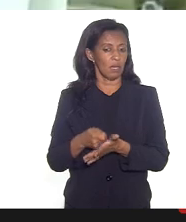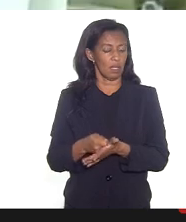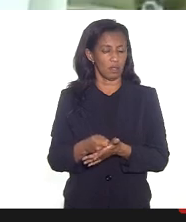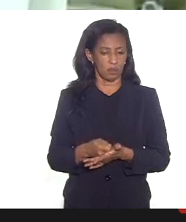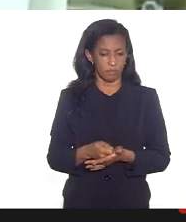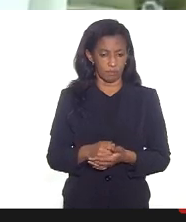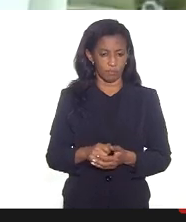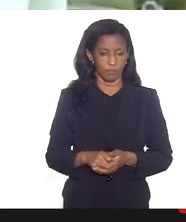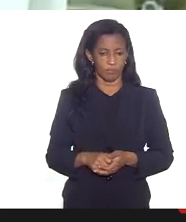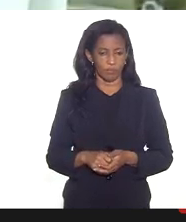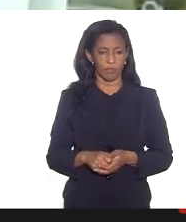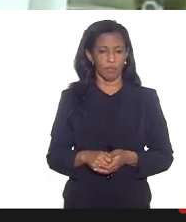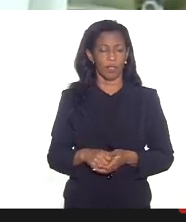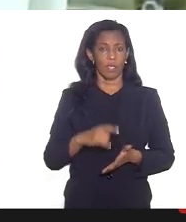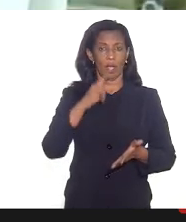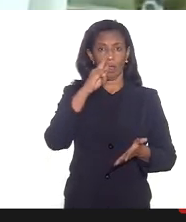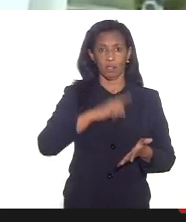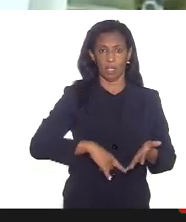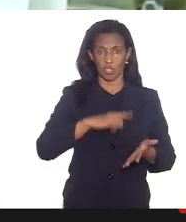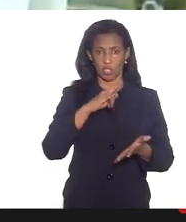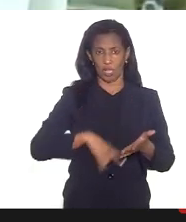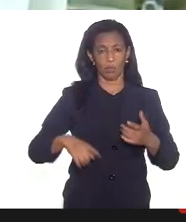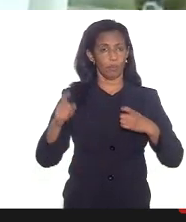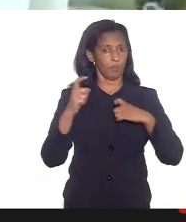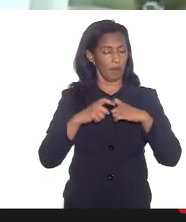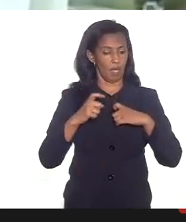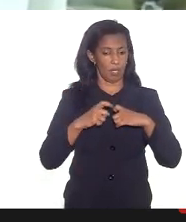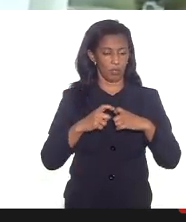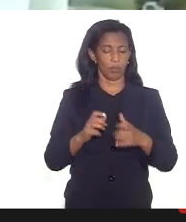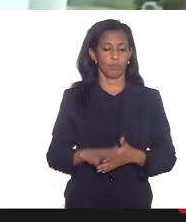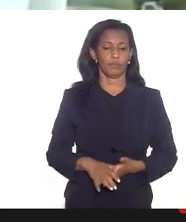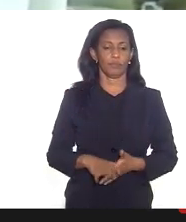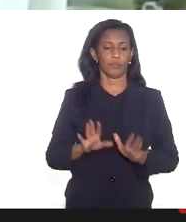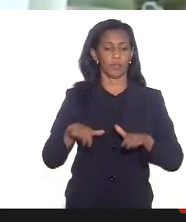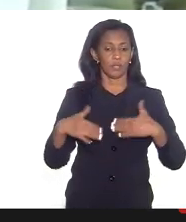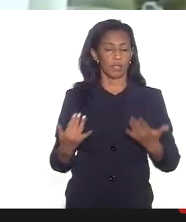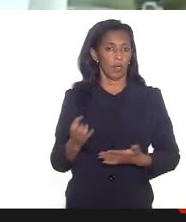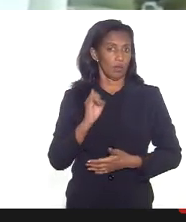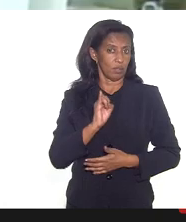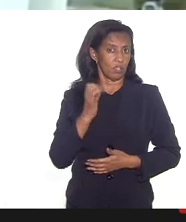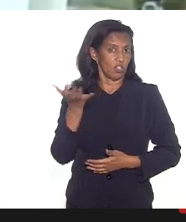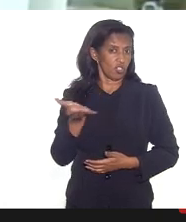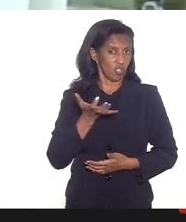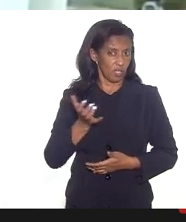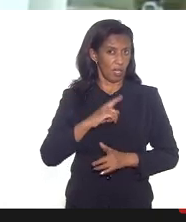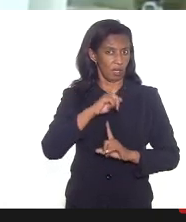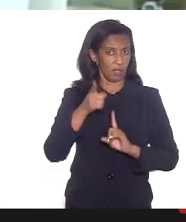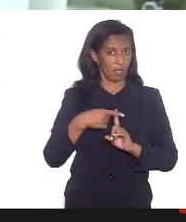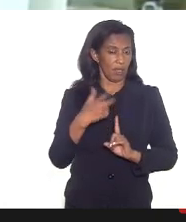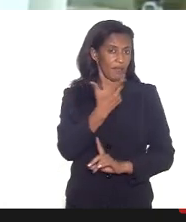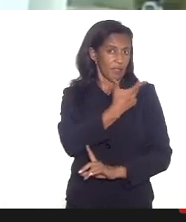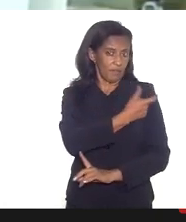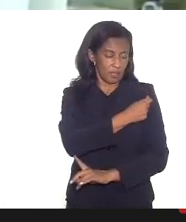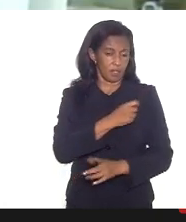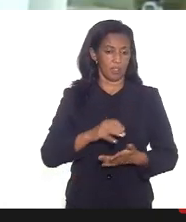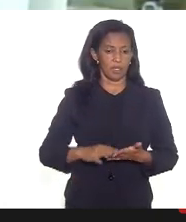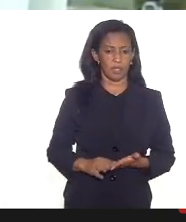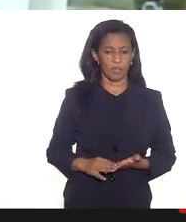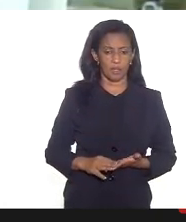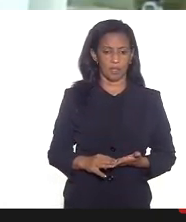dessa desse atestado médico né então se a gente quer que a gente tá esse Bassini